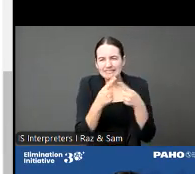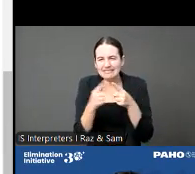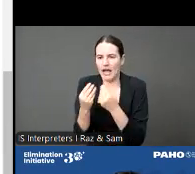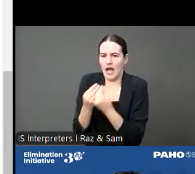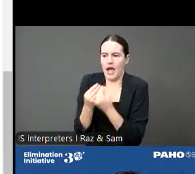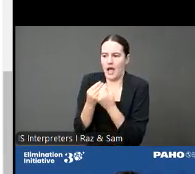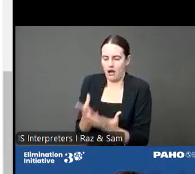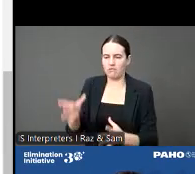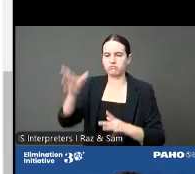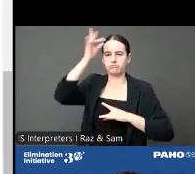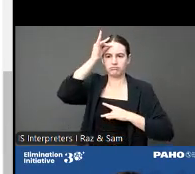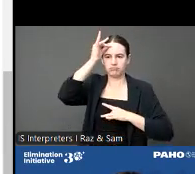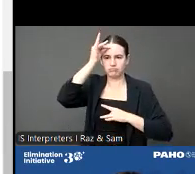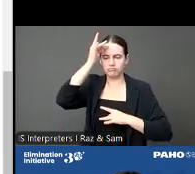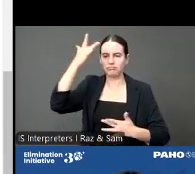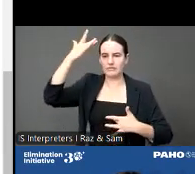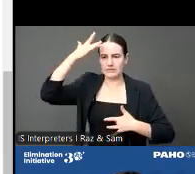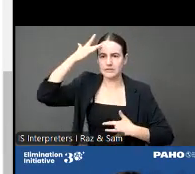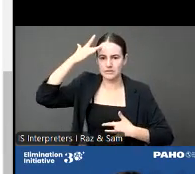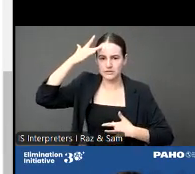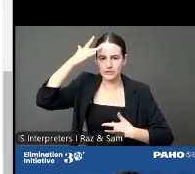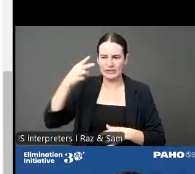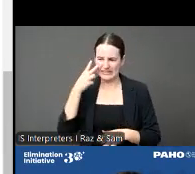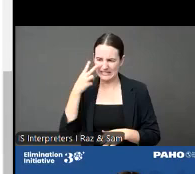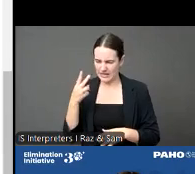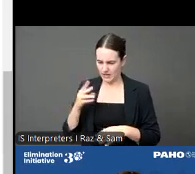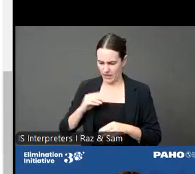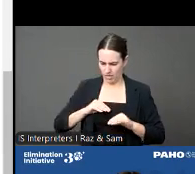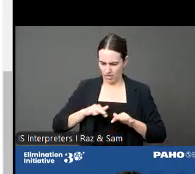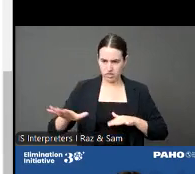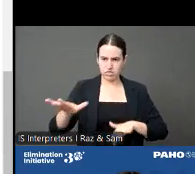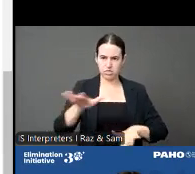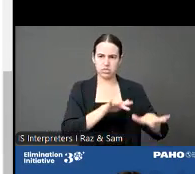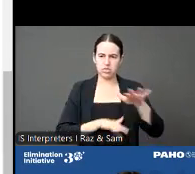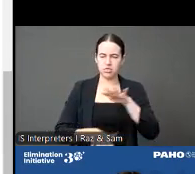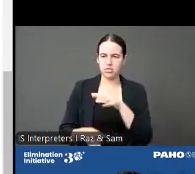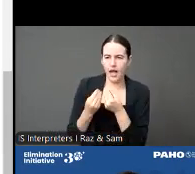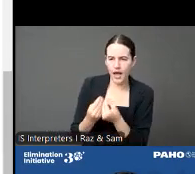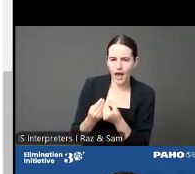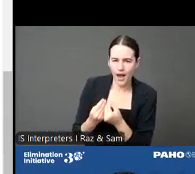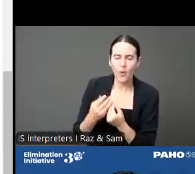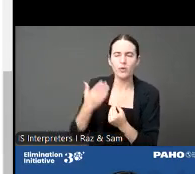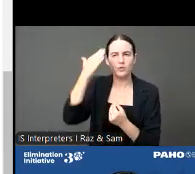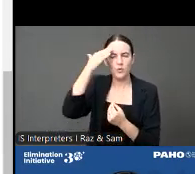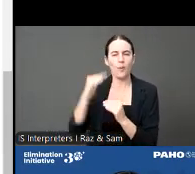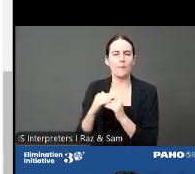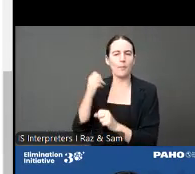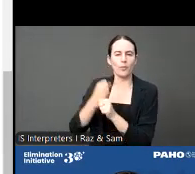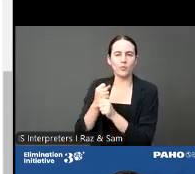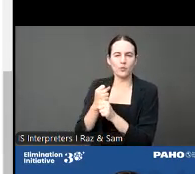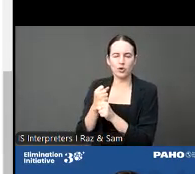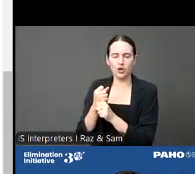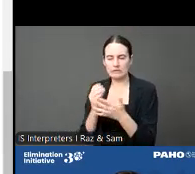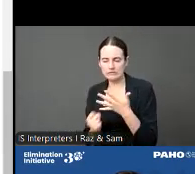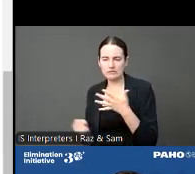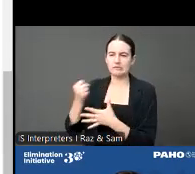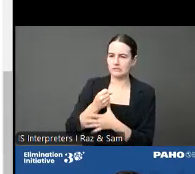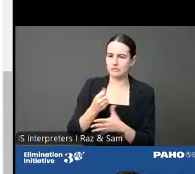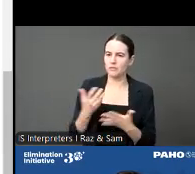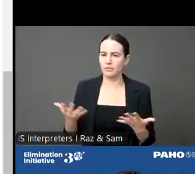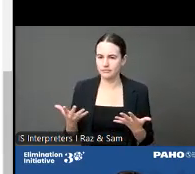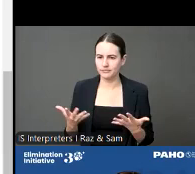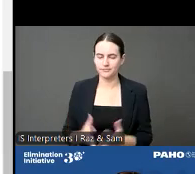onde temos o trabalho para fazer na região. Quais são as doenças que ainda precisamos eliminar e em quais